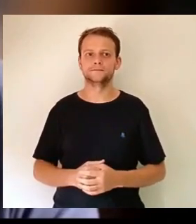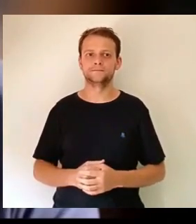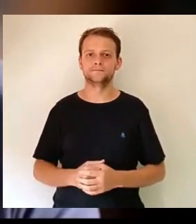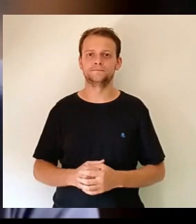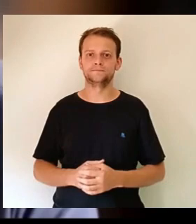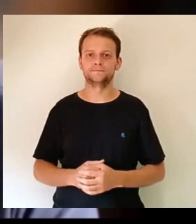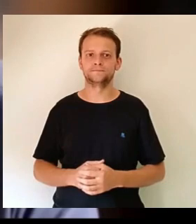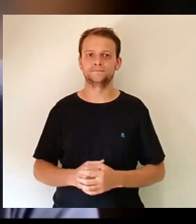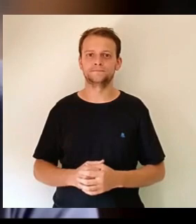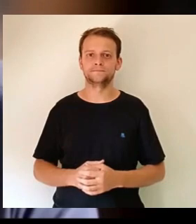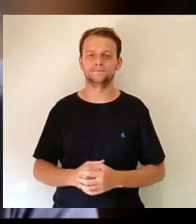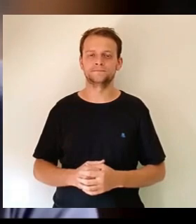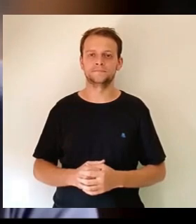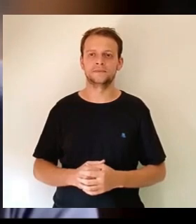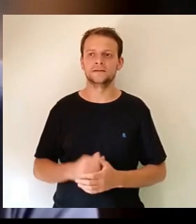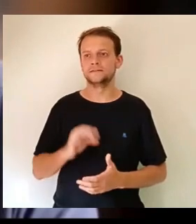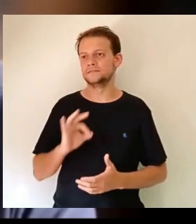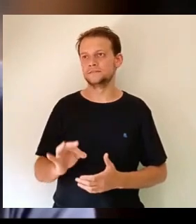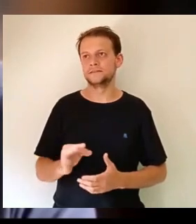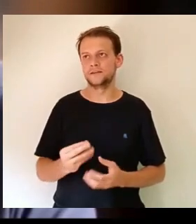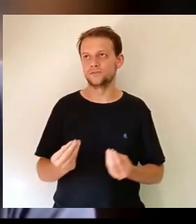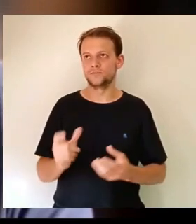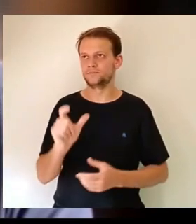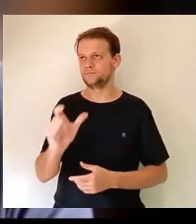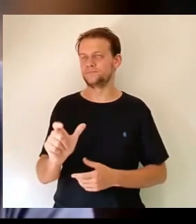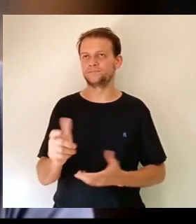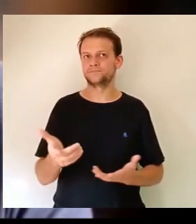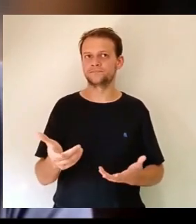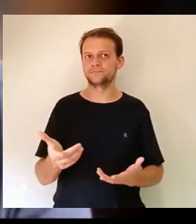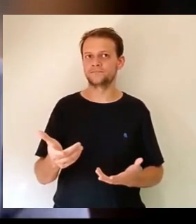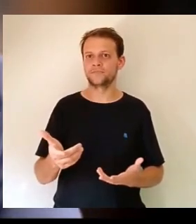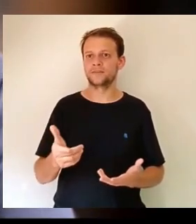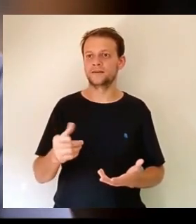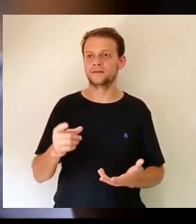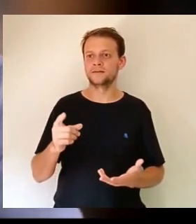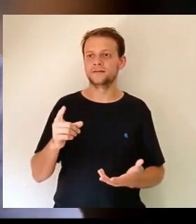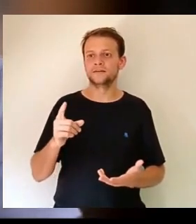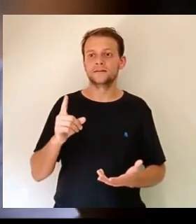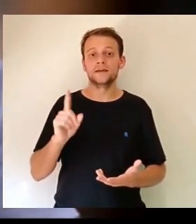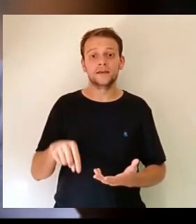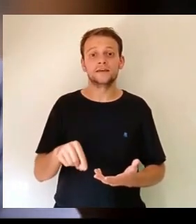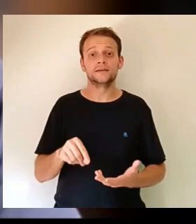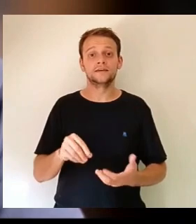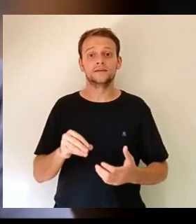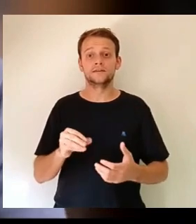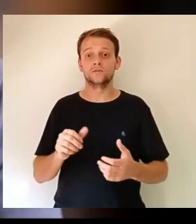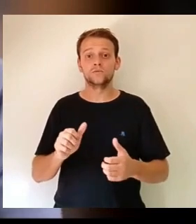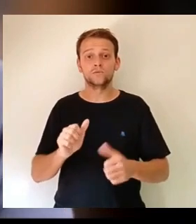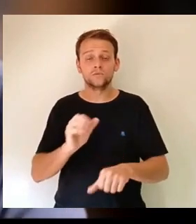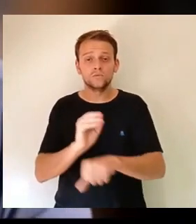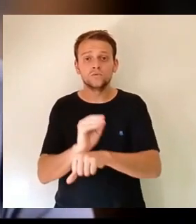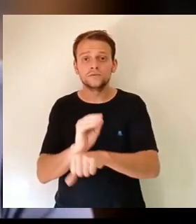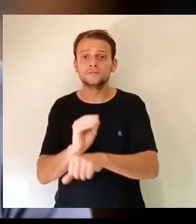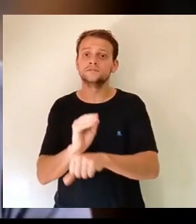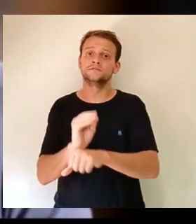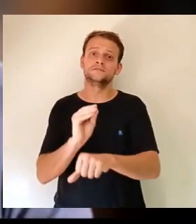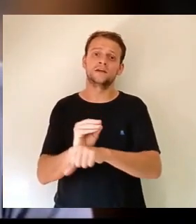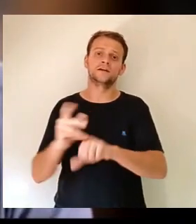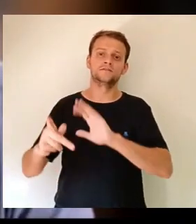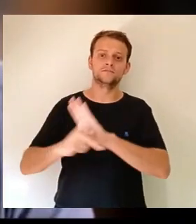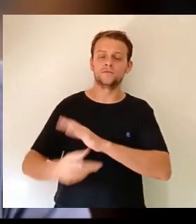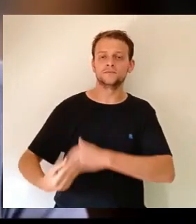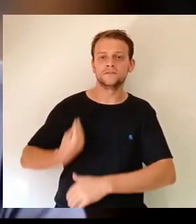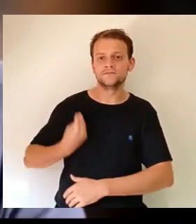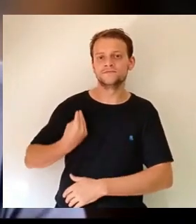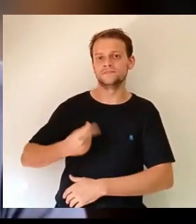é uma, digamos assim, às vezes o termo certo pode me fugir, né? Mas digamos que é uma condição que eu acho que é